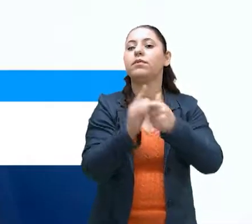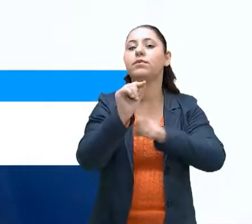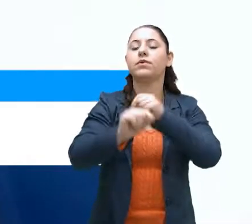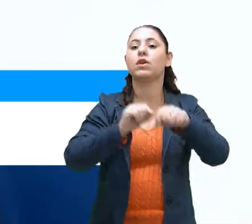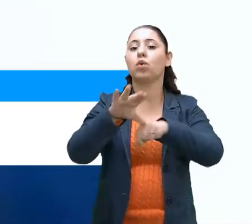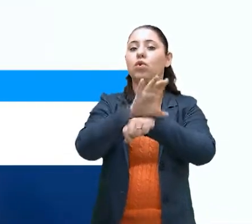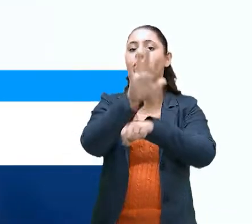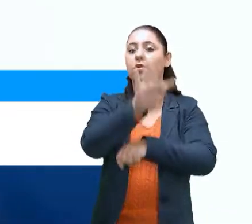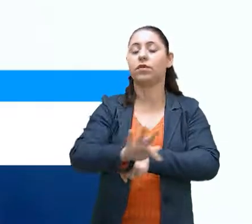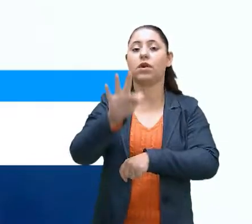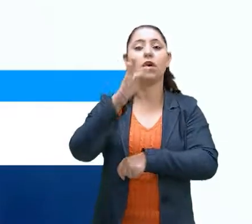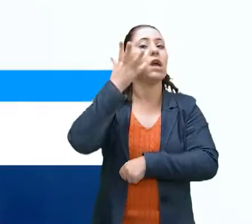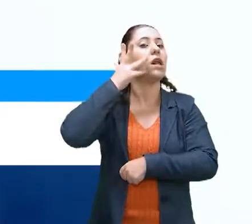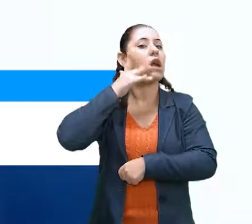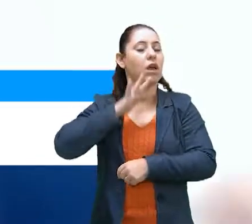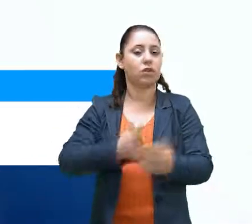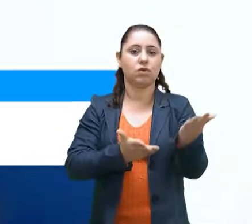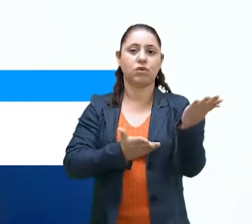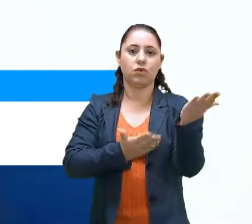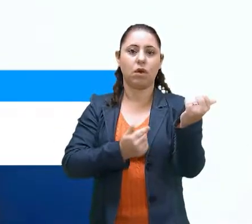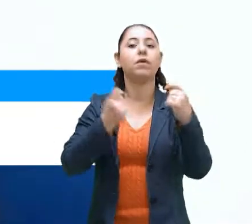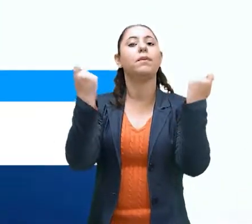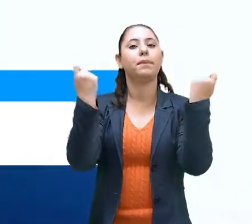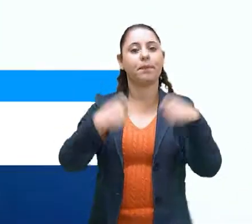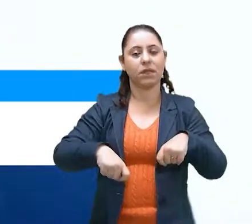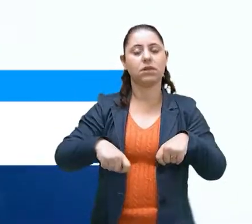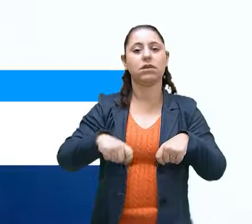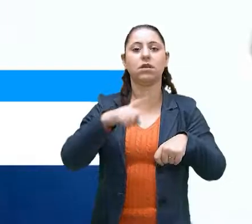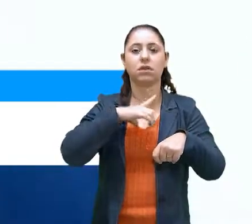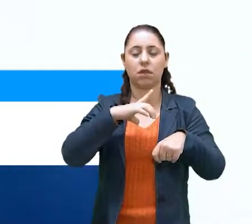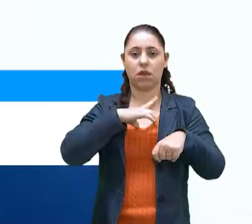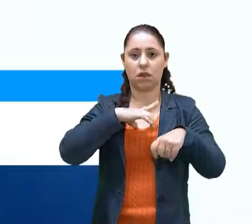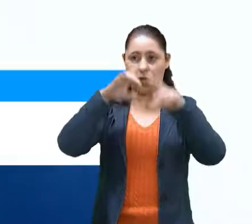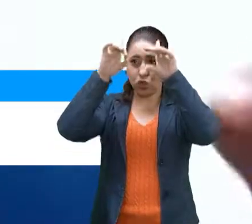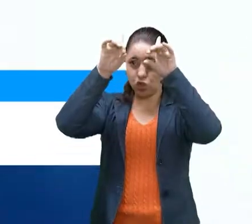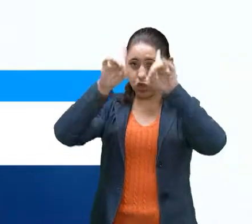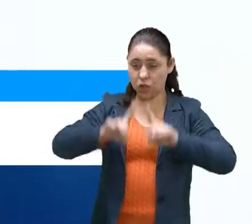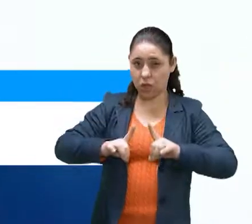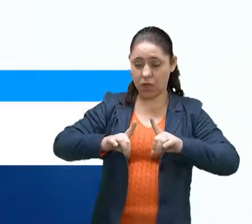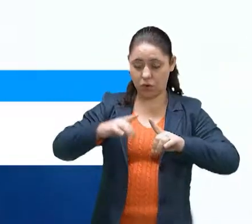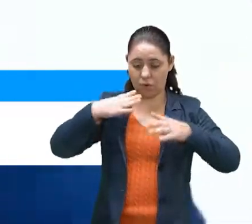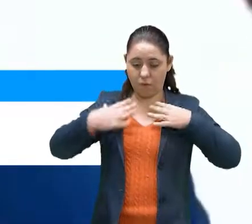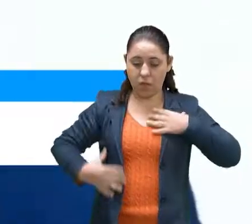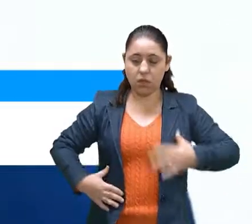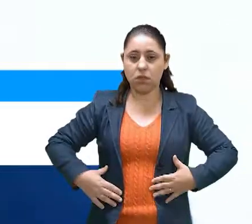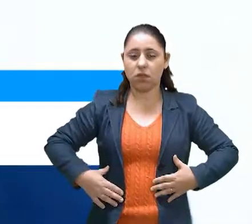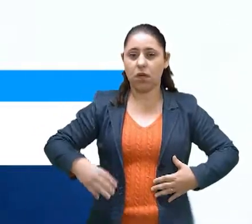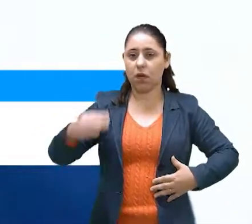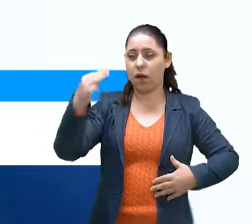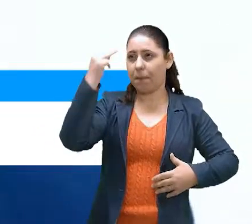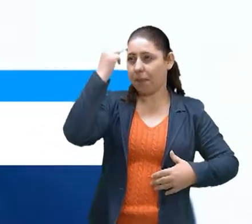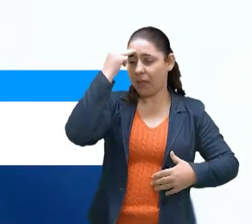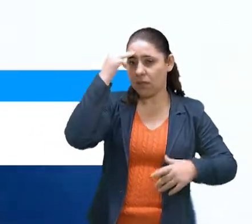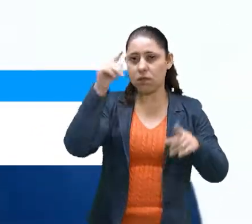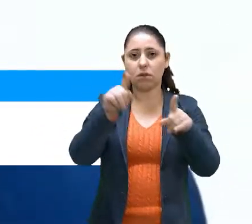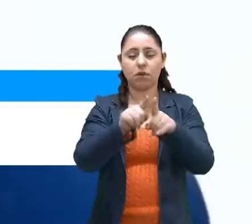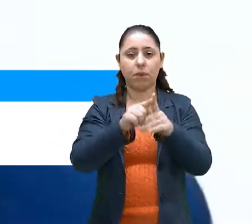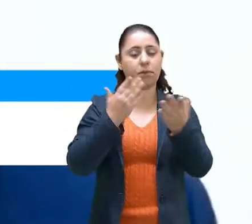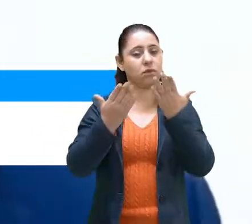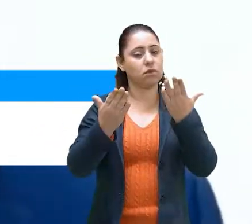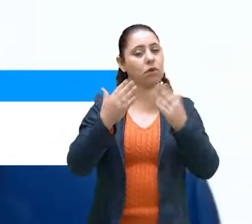frontalmente um princípio constitucional e que diz que a criança e o adolescente devem ter a sua integridade